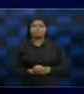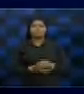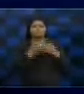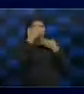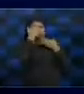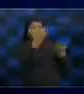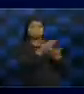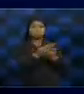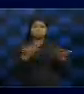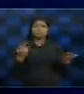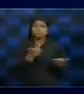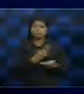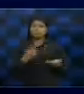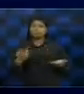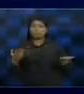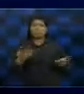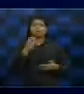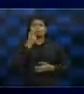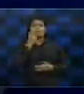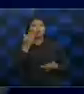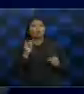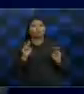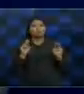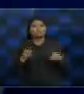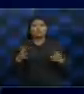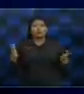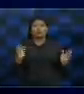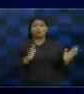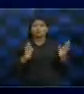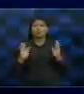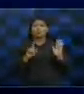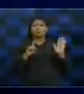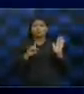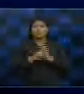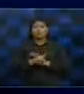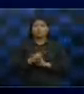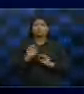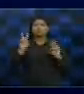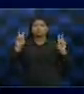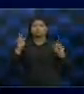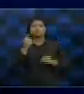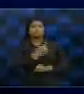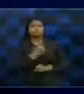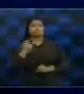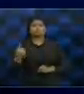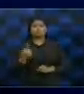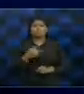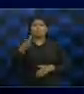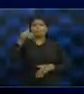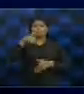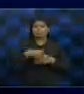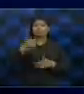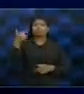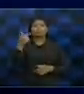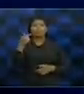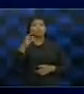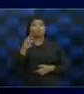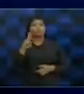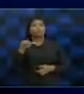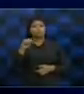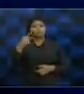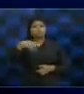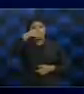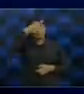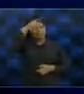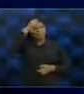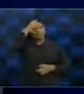Marcelo Ramos e Arthur Neto. Terminamos aqui mais uma rodada de perguntas entre os candidatos para a eleição do segundo turno da Prefeitura